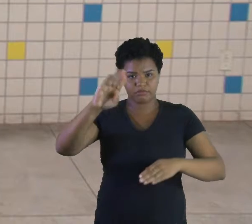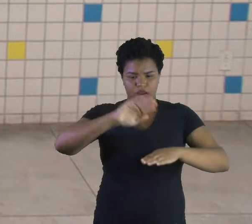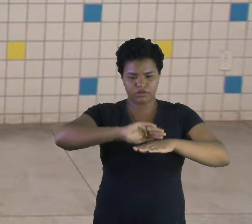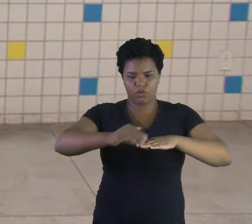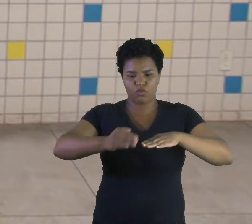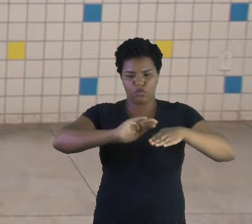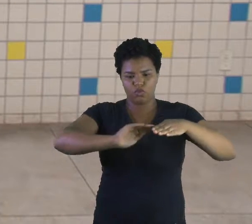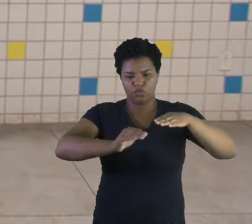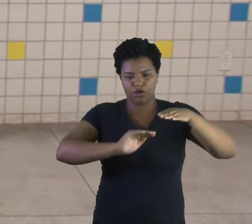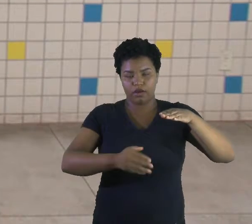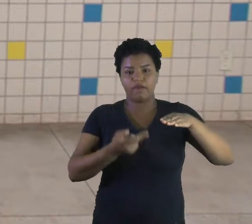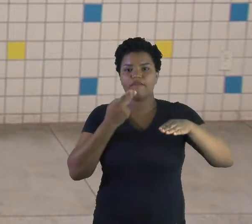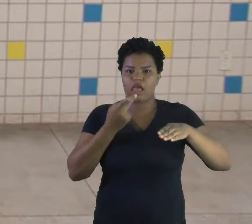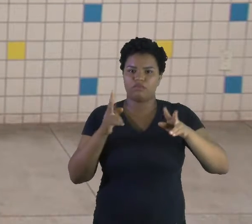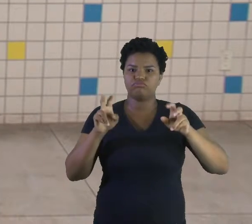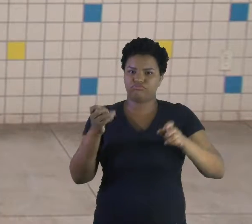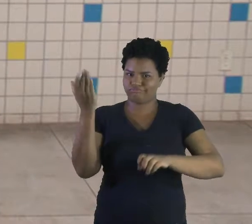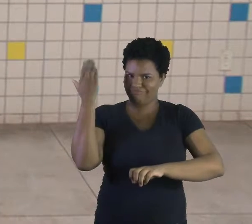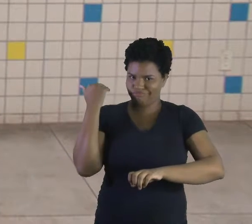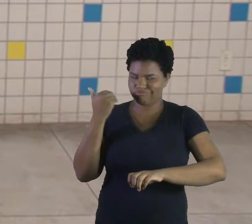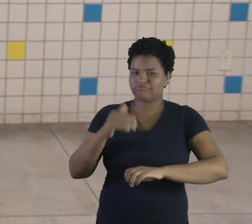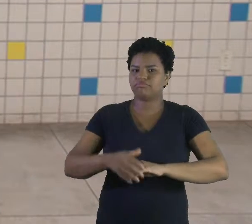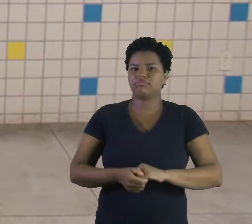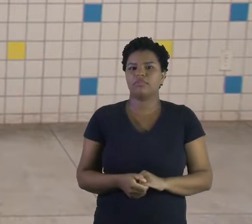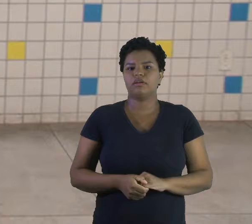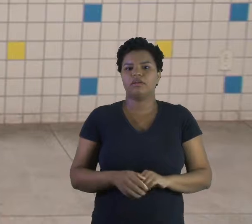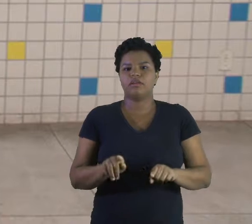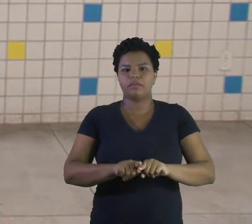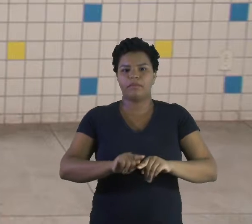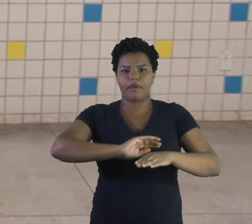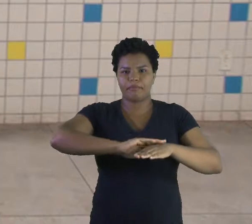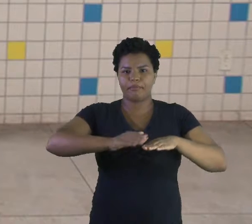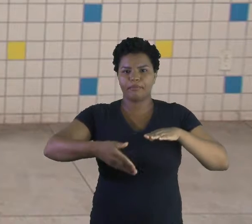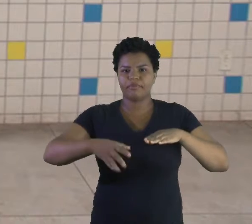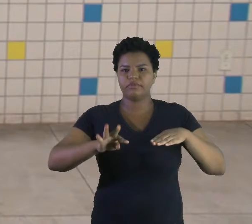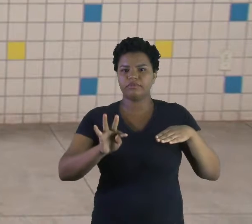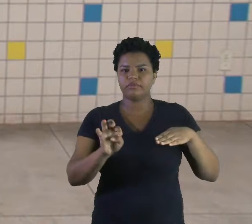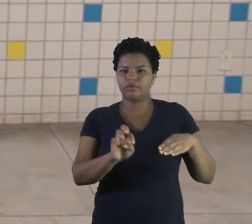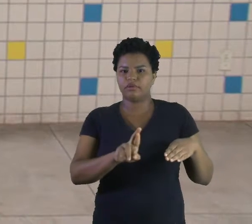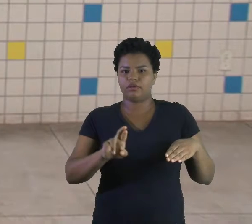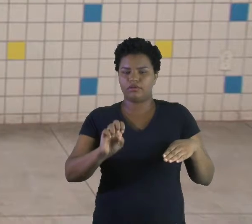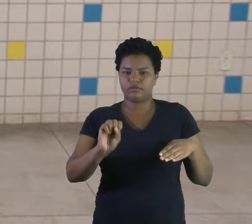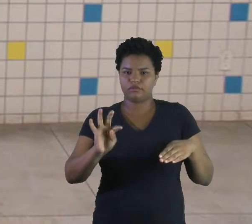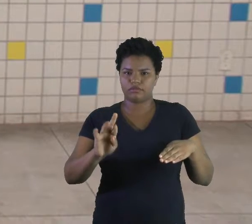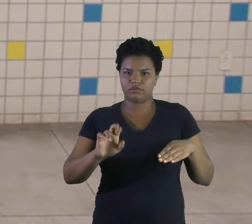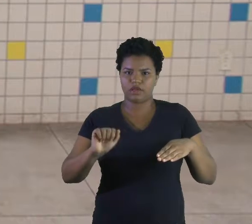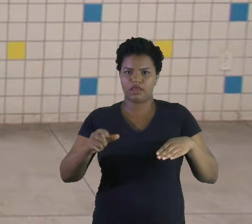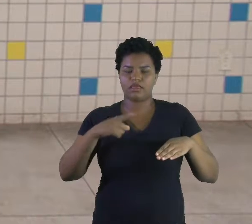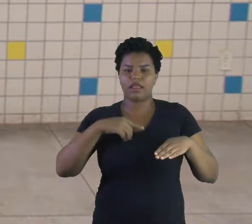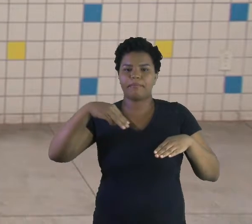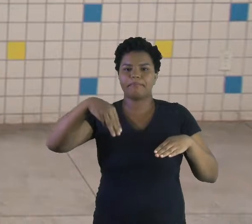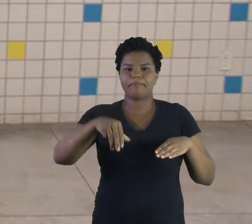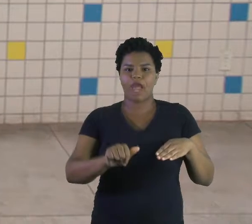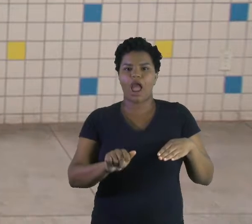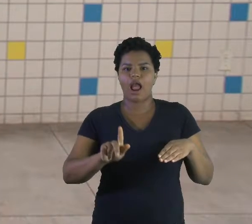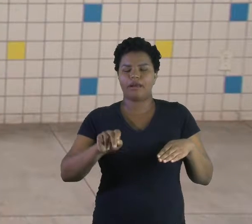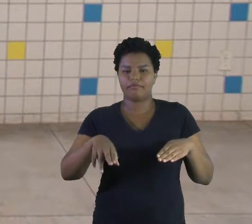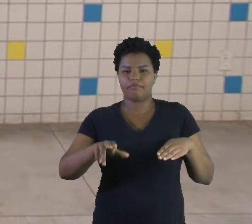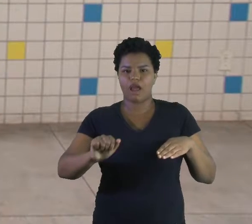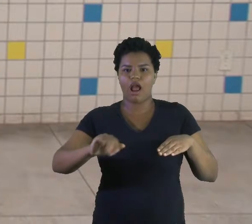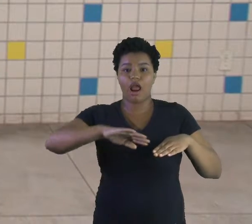na aula anterior. Sabemos também que o manto terrestre é composto pelo magma, que são rochas